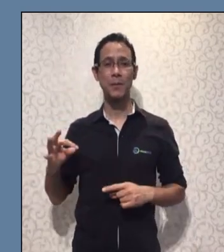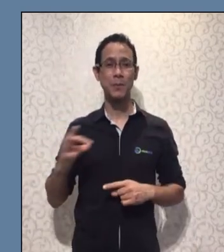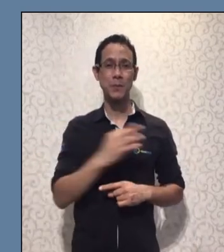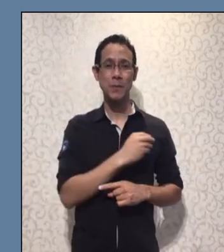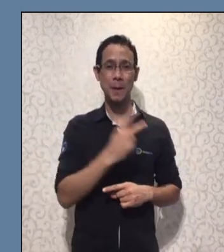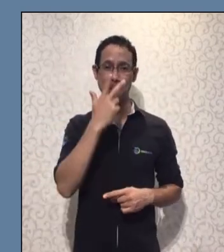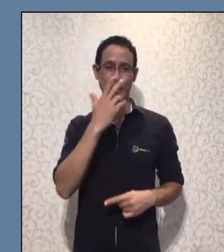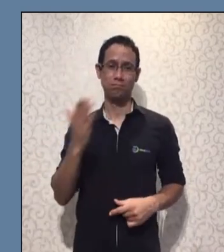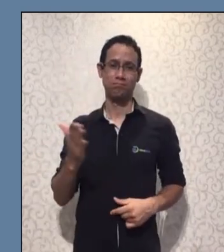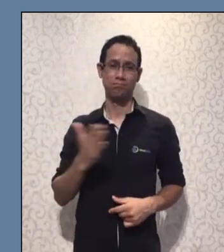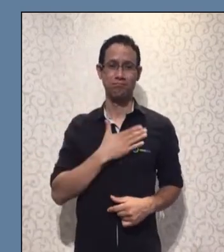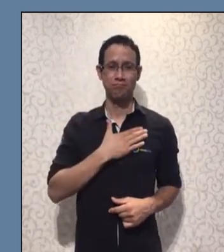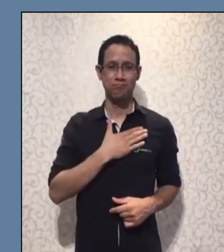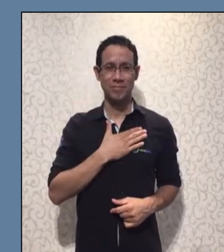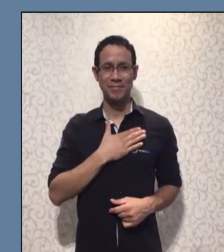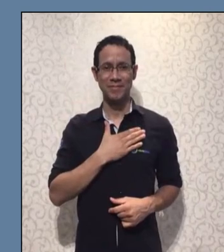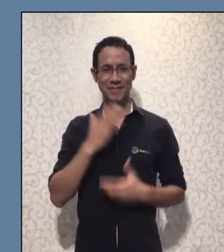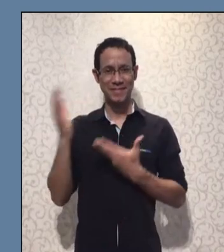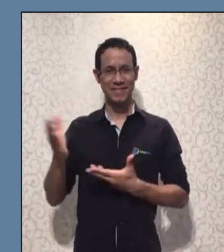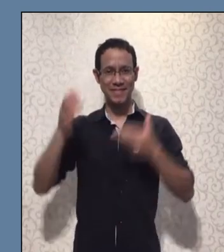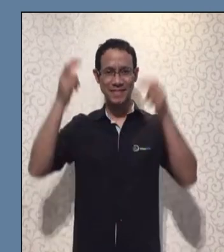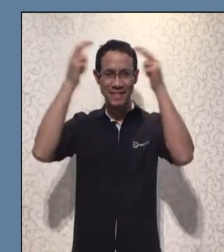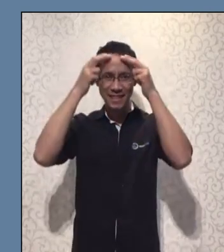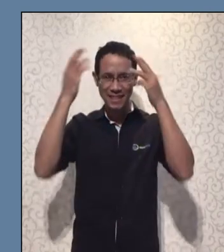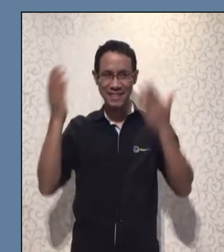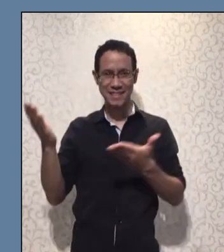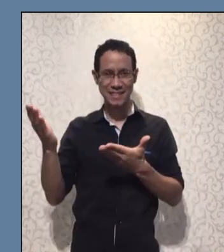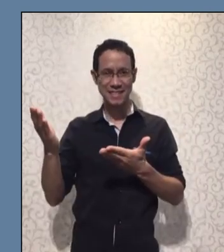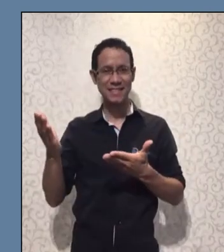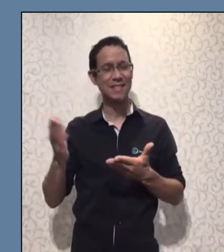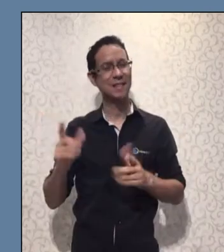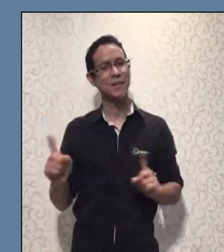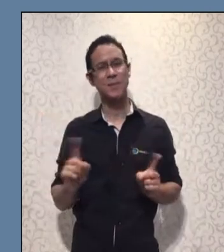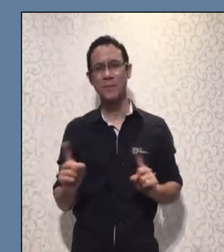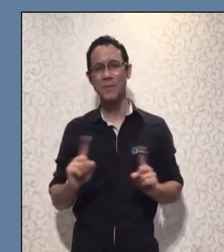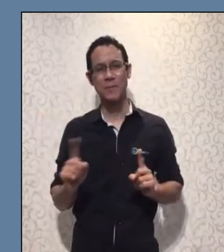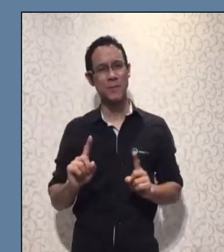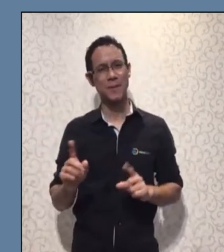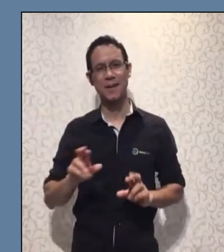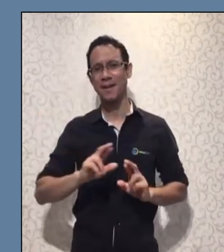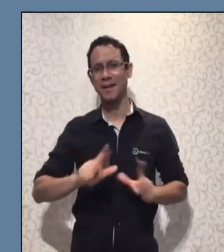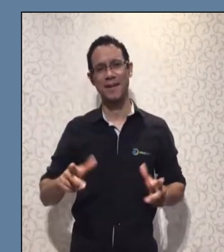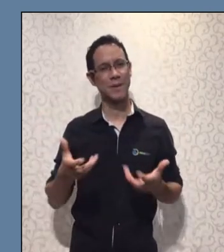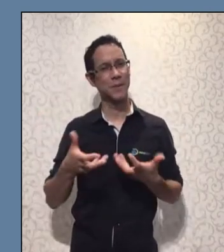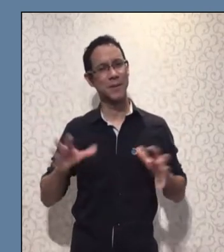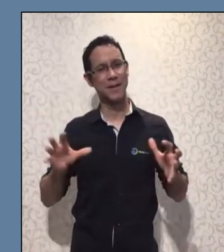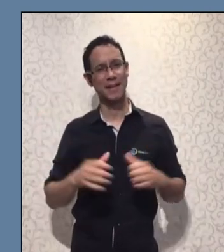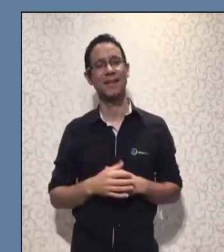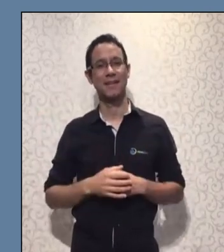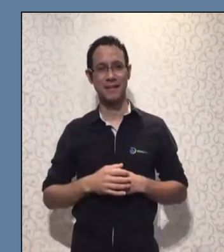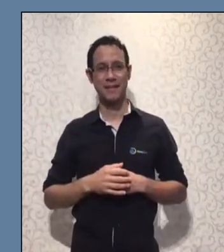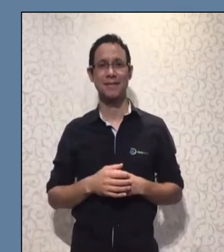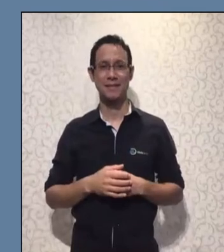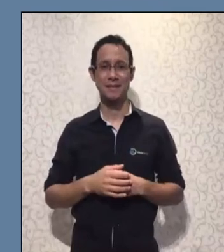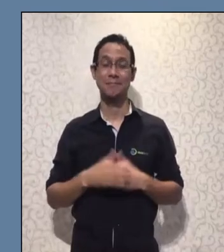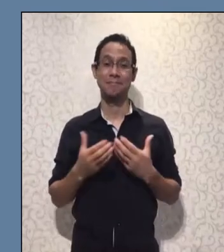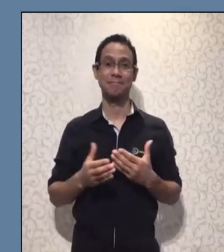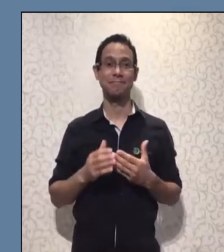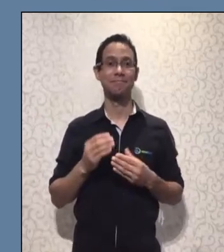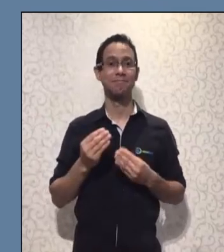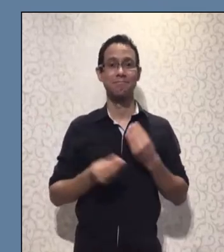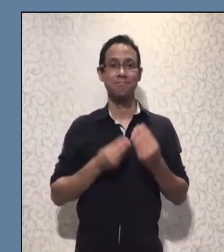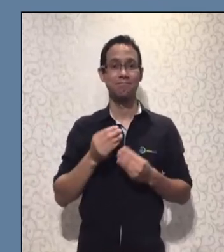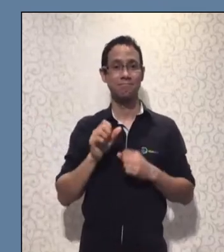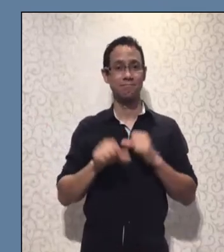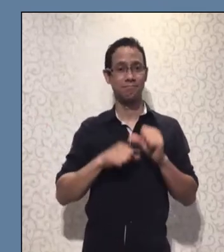império, entendeu? E não era isso que a gente queria fazer, né? Obviamente. Então, a solução que a gente conseguiu foi